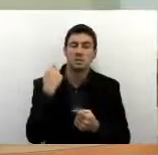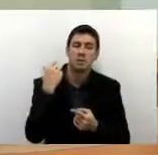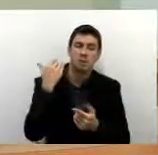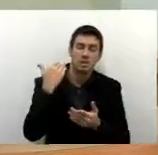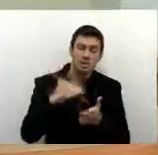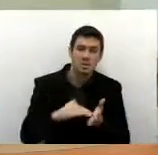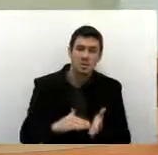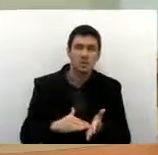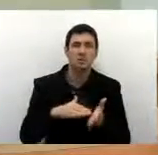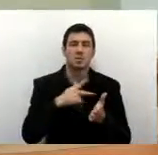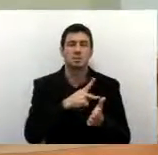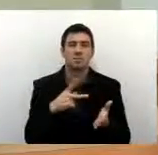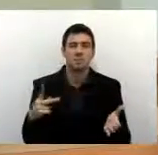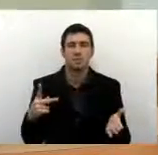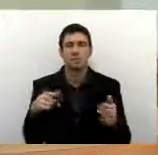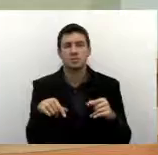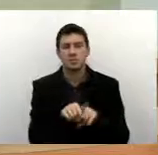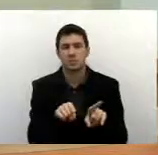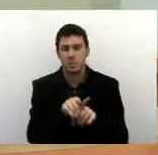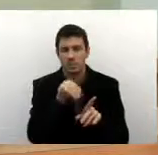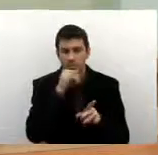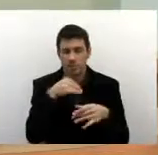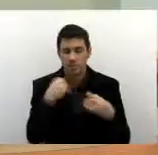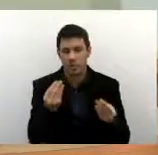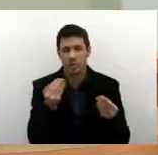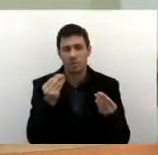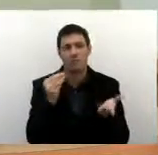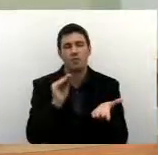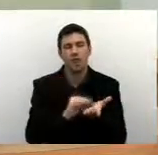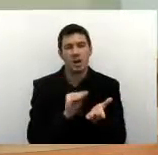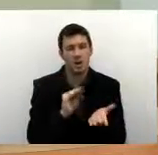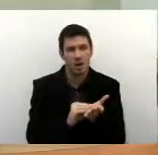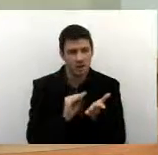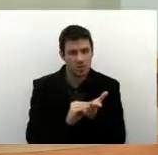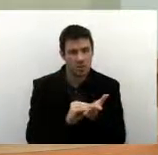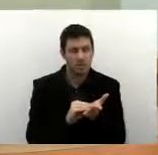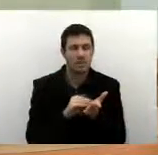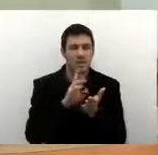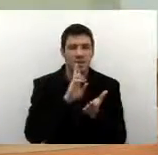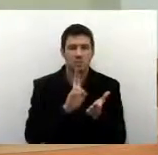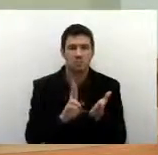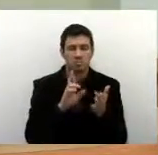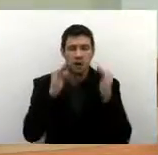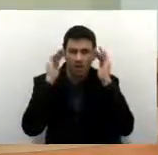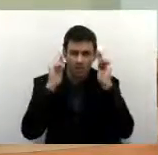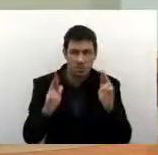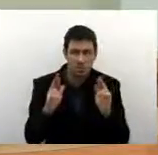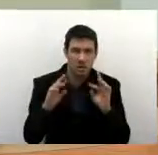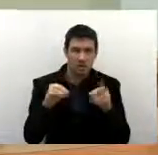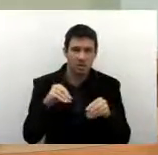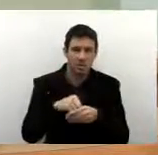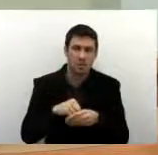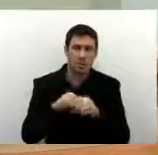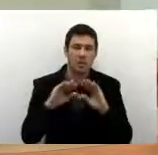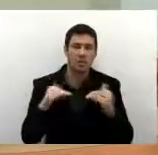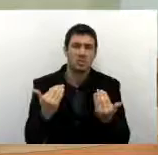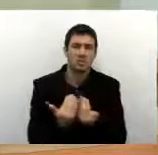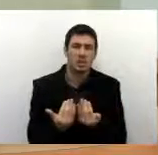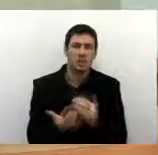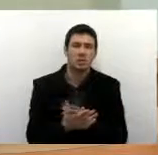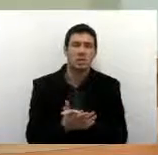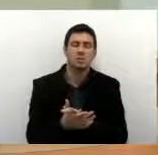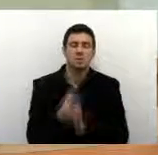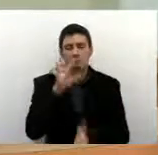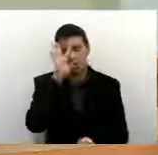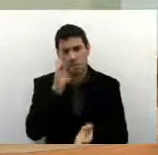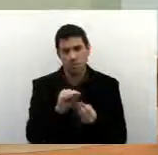secretários, presidente, deixam a desejar, falta de respeito que tem com esta casa, com os vereadores desta casa. Para